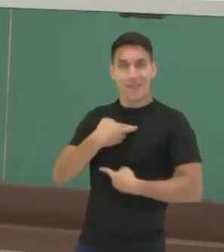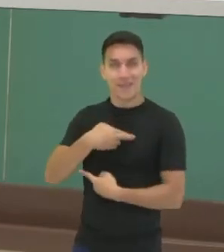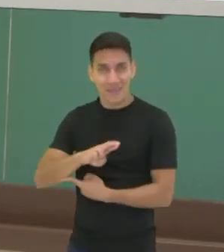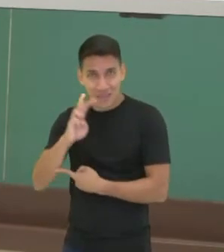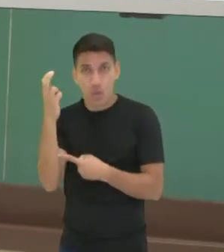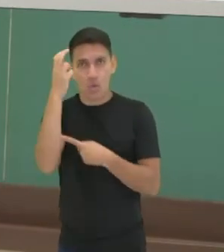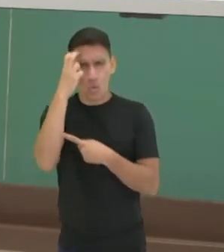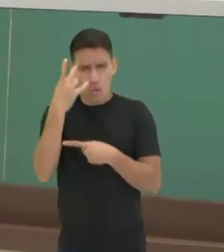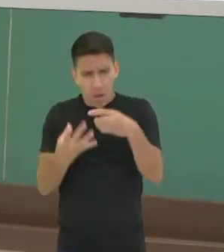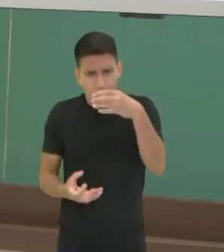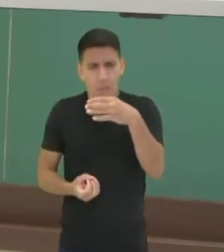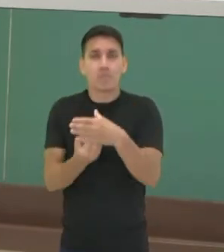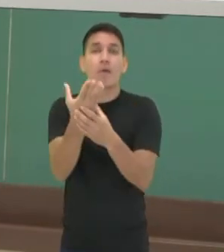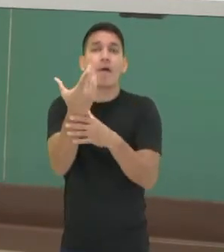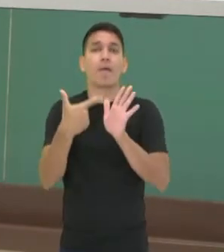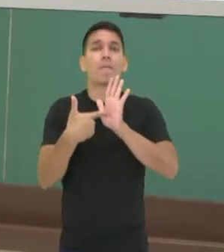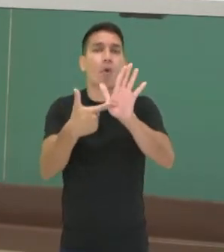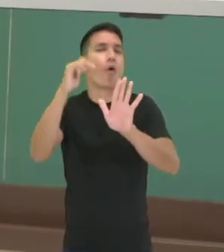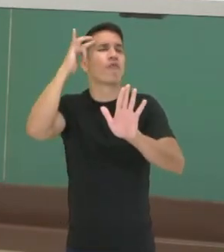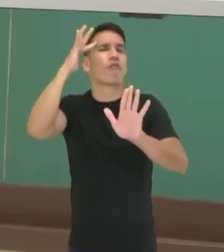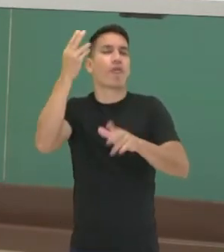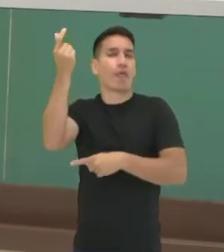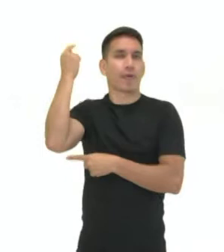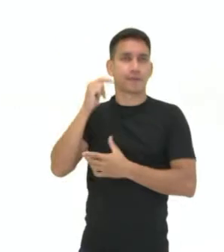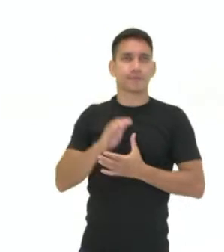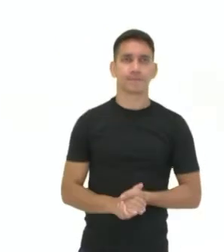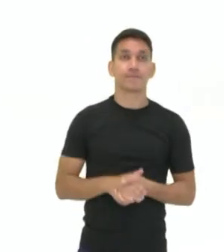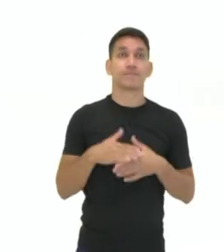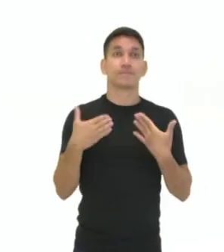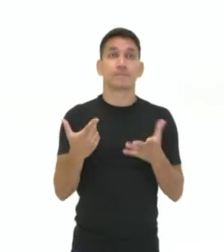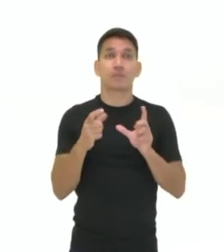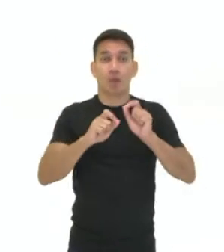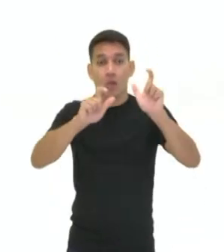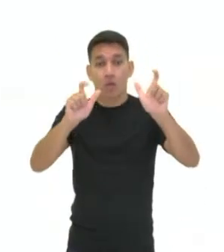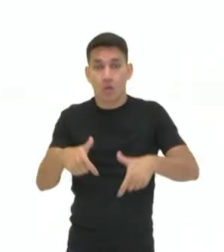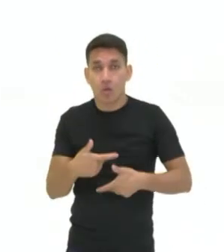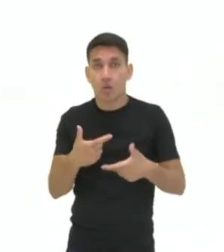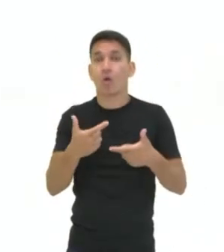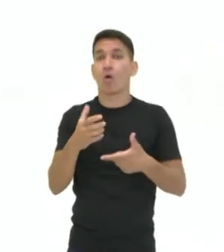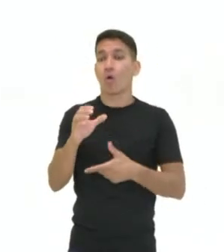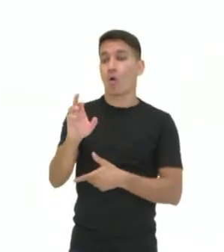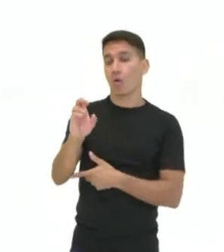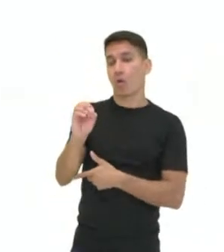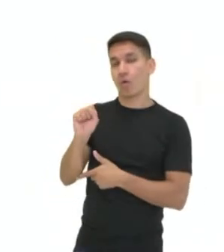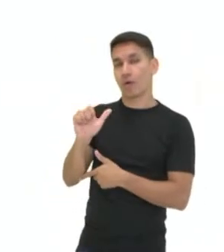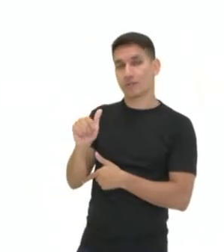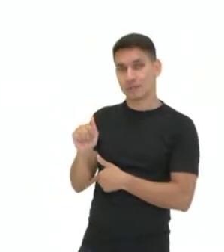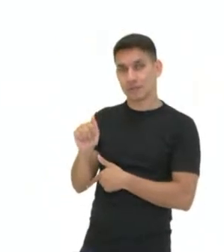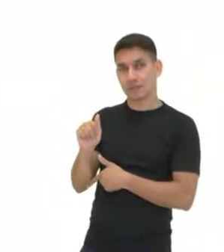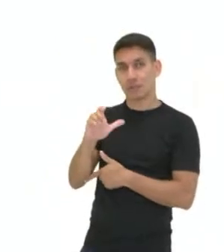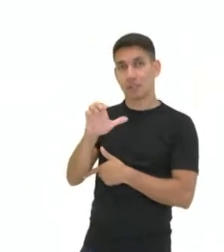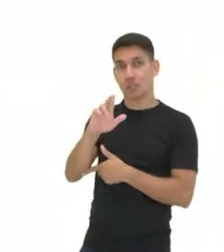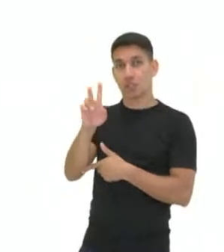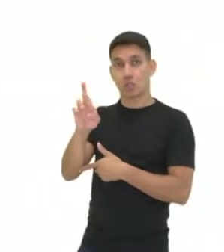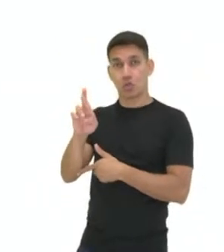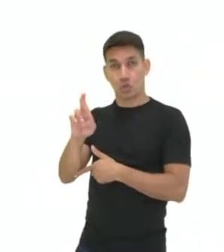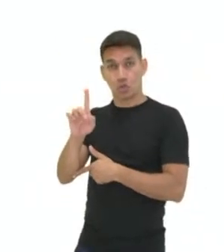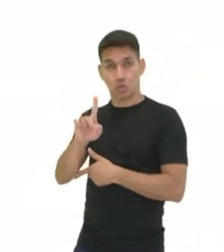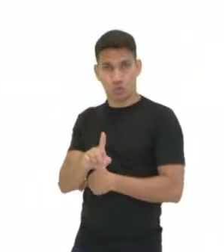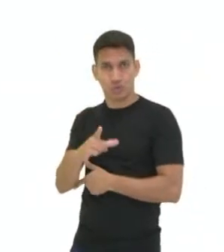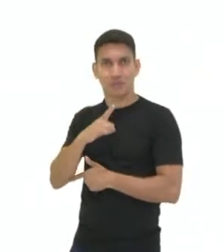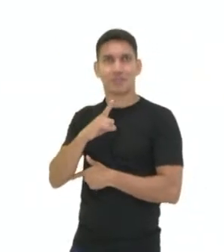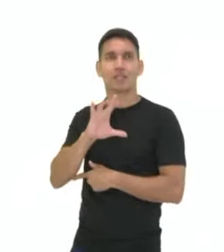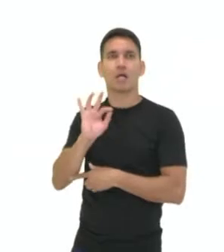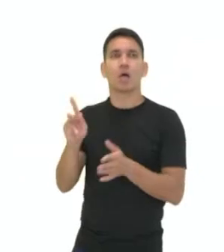culturas, de outras filosofias antigas. Então a Ordem Rosa Cruz, ela é uma ordem iniciática e ela possui 9